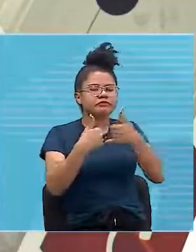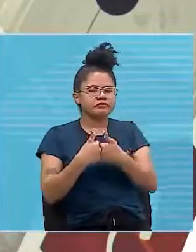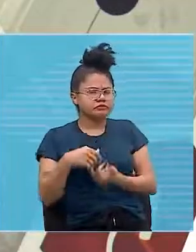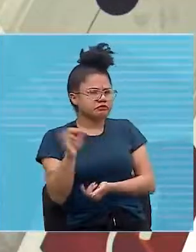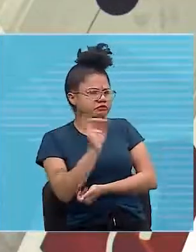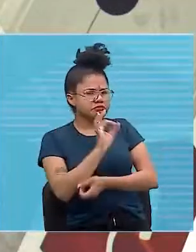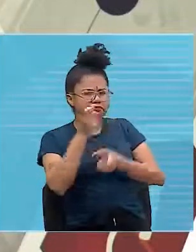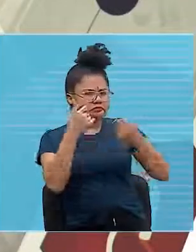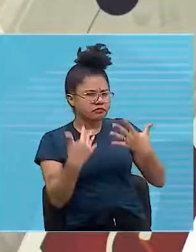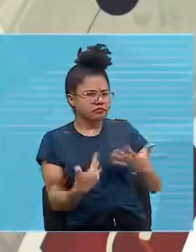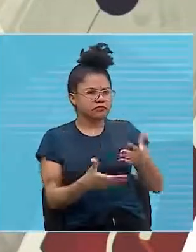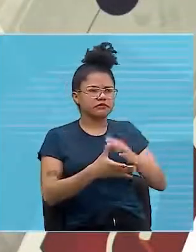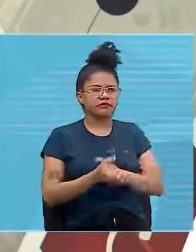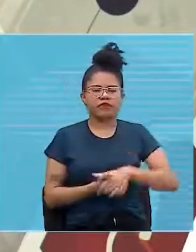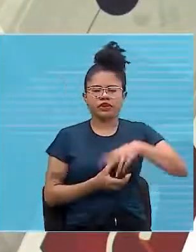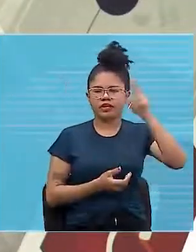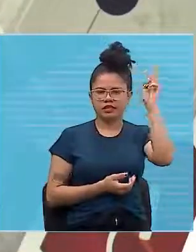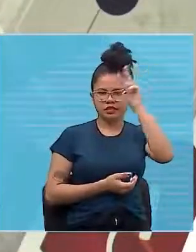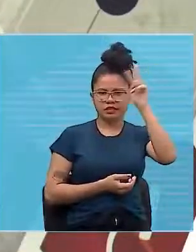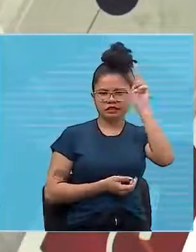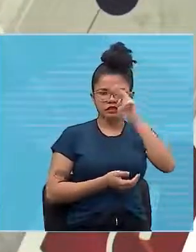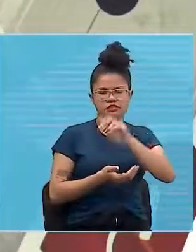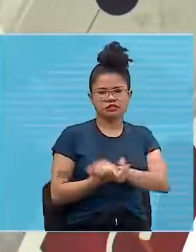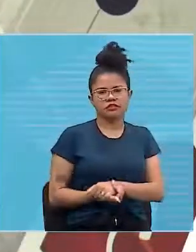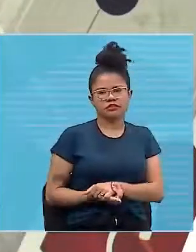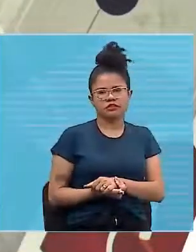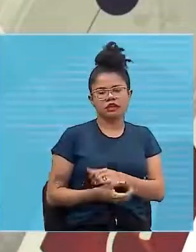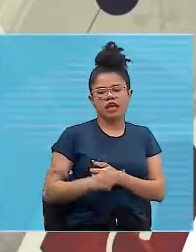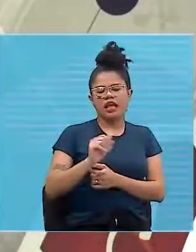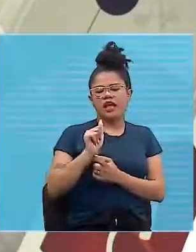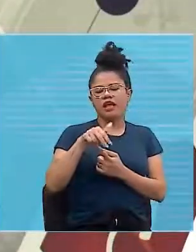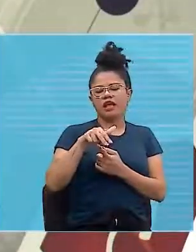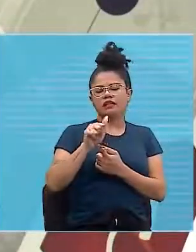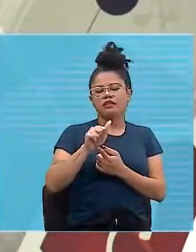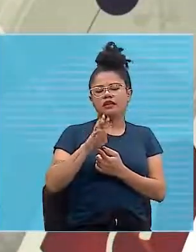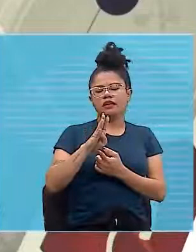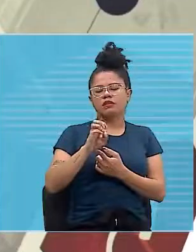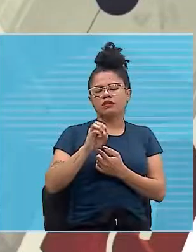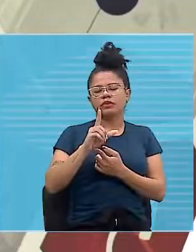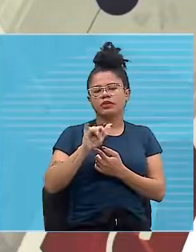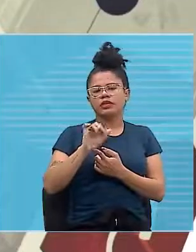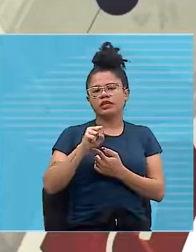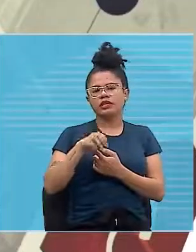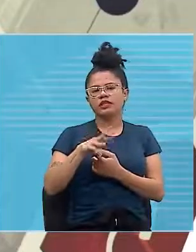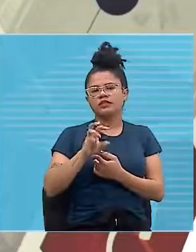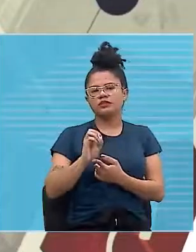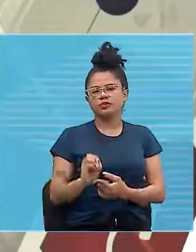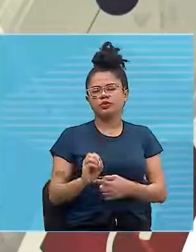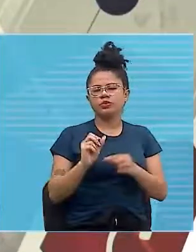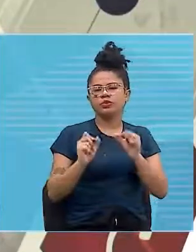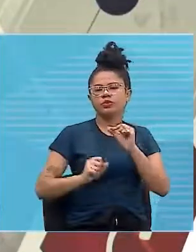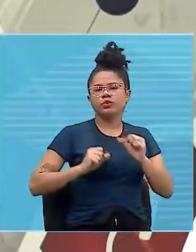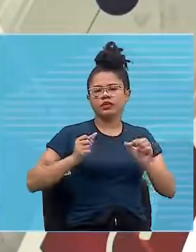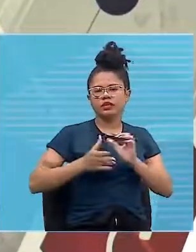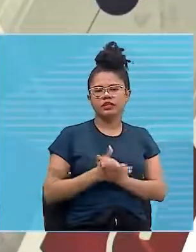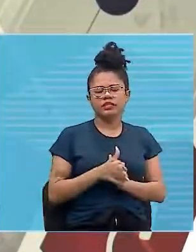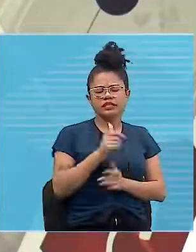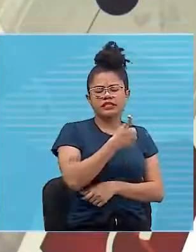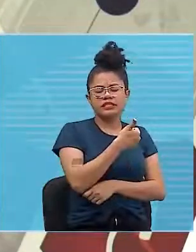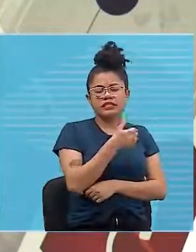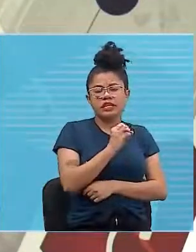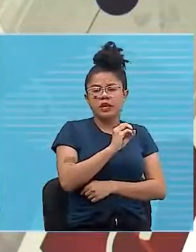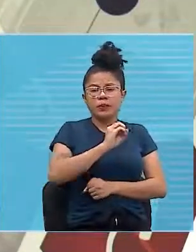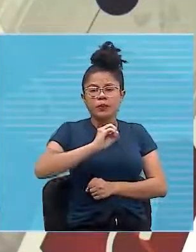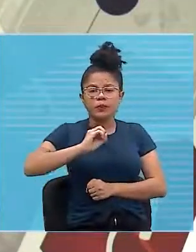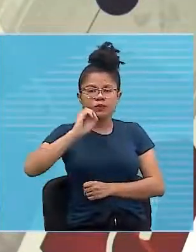gente essa história do anabolismo do catabolismo é 100 porcento sempre